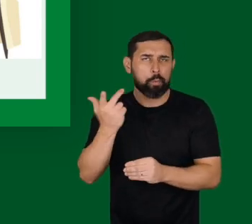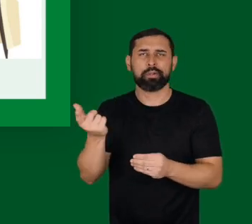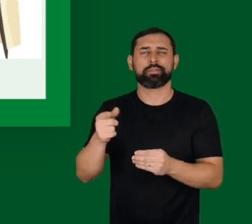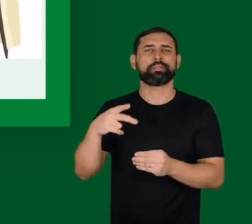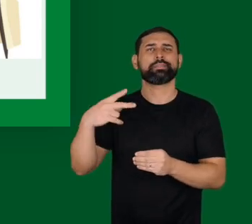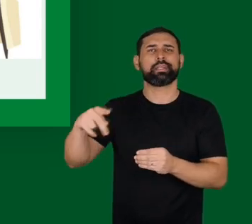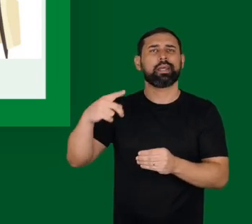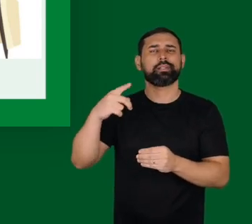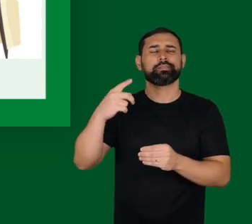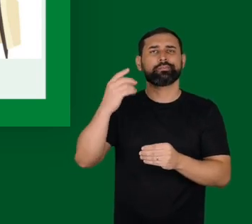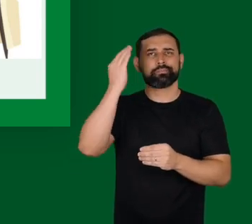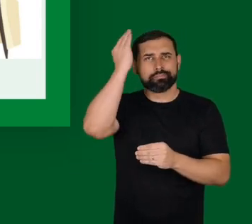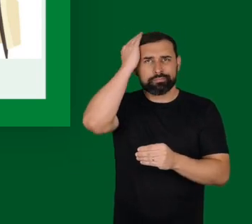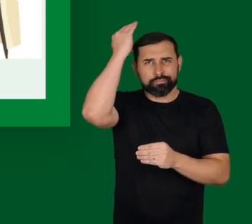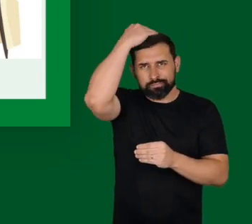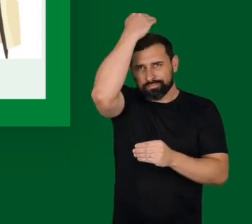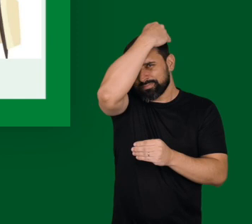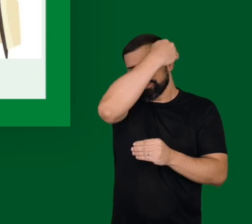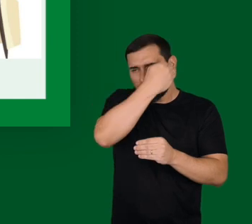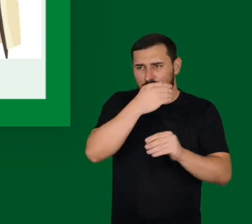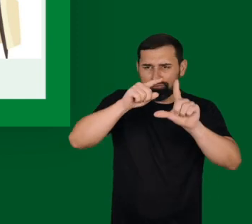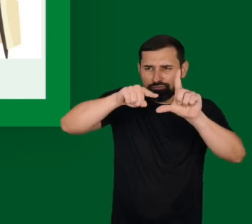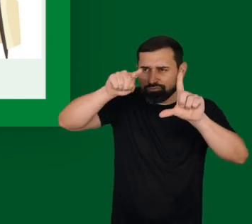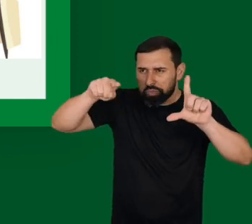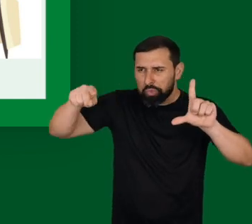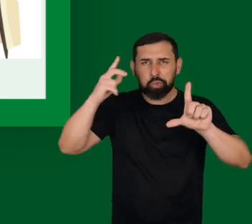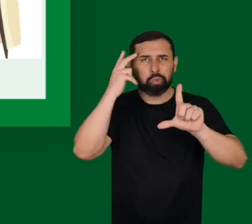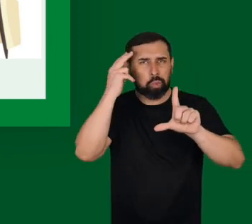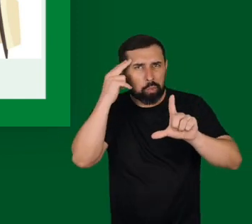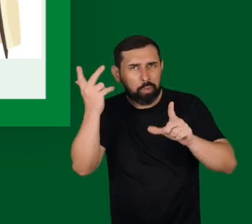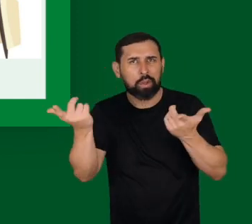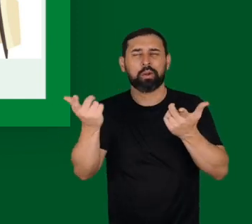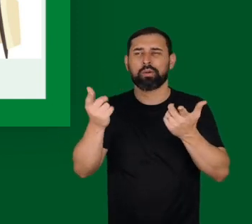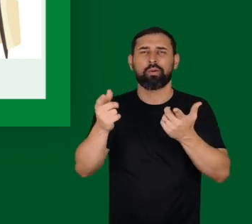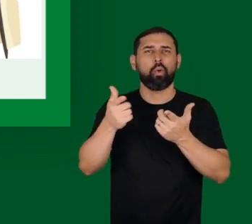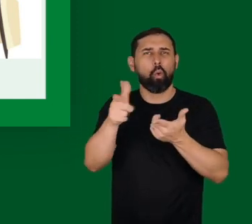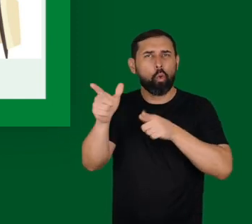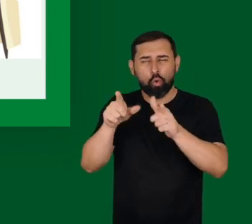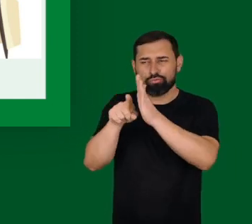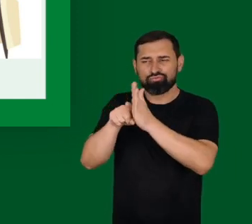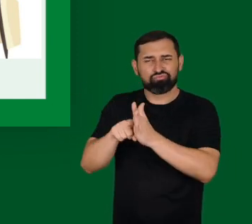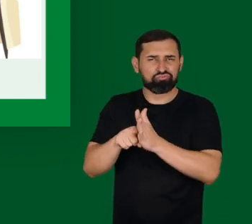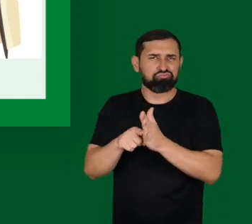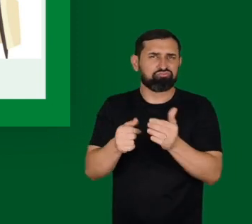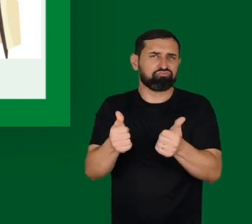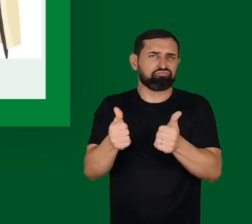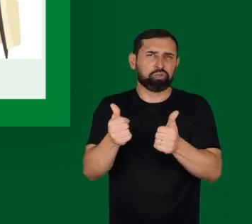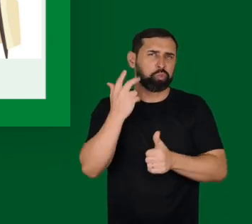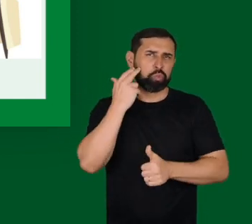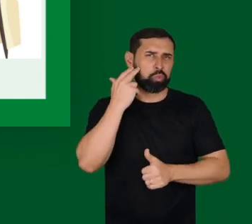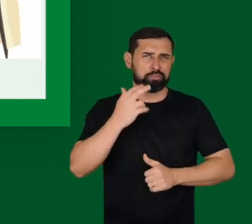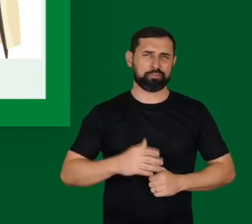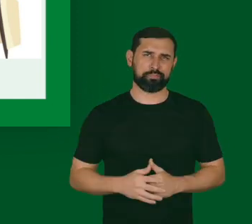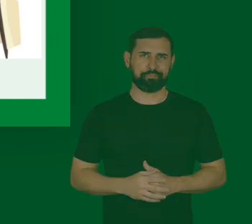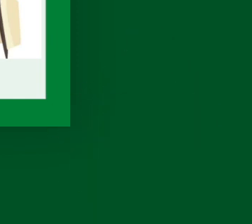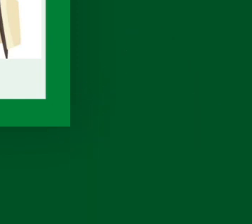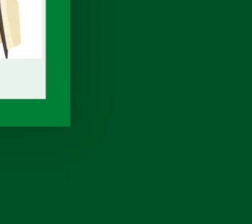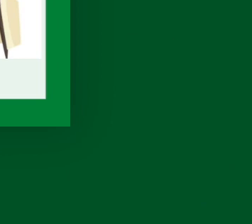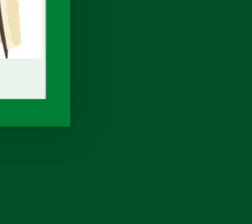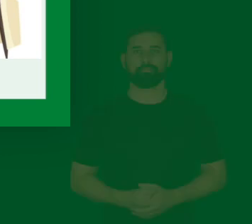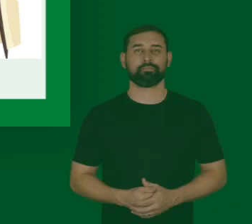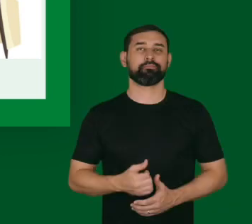vai sempre tratar na sequência de garantir via aérea, garantir acesso vascular seguro e